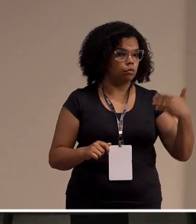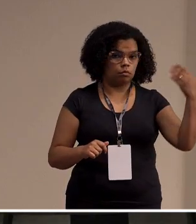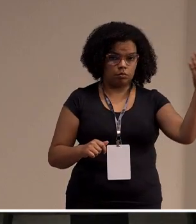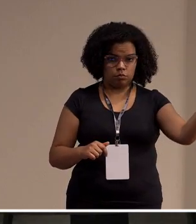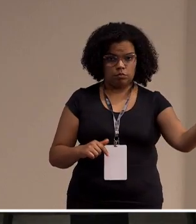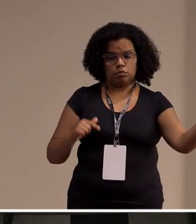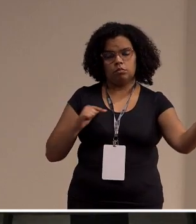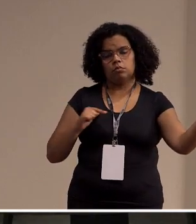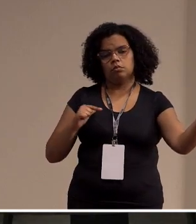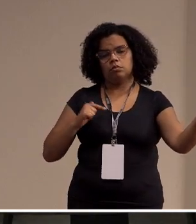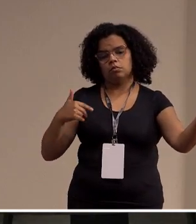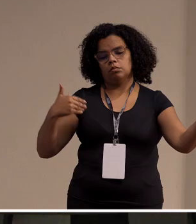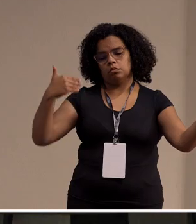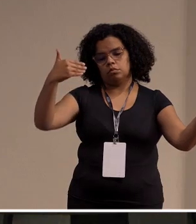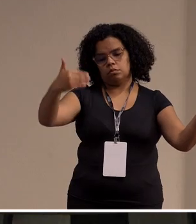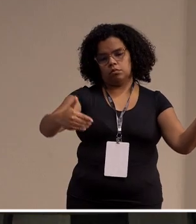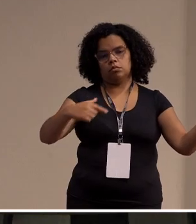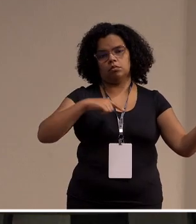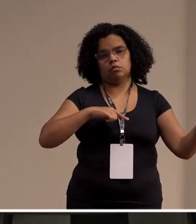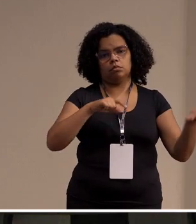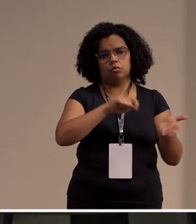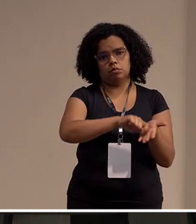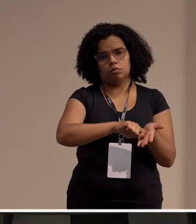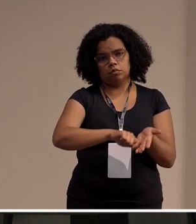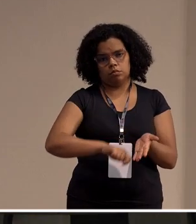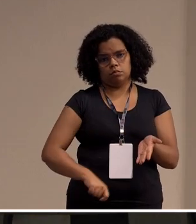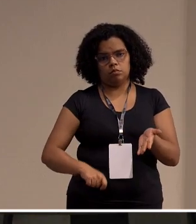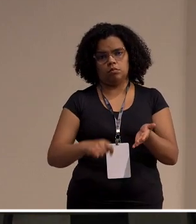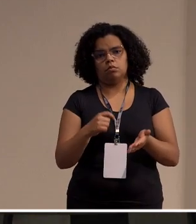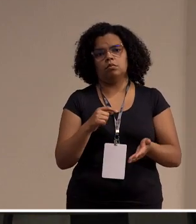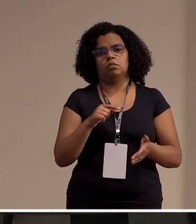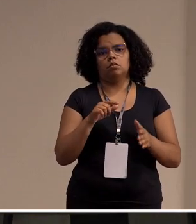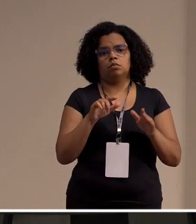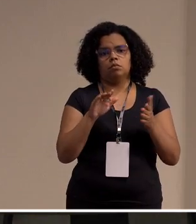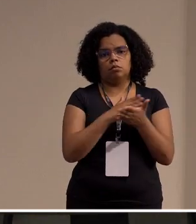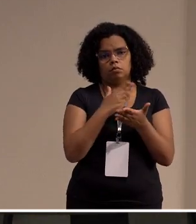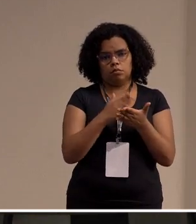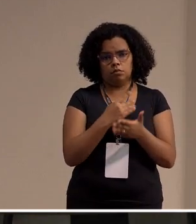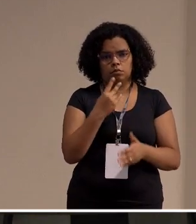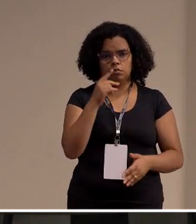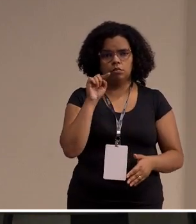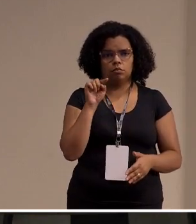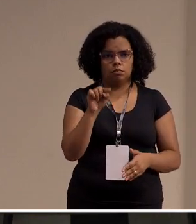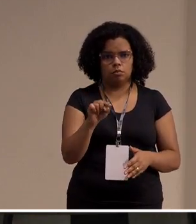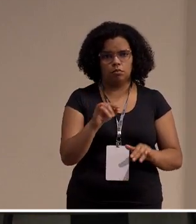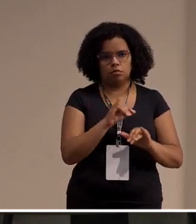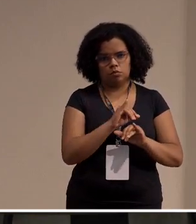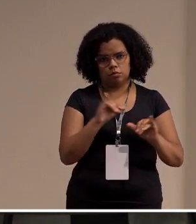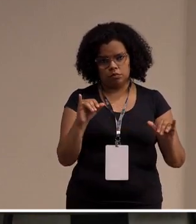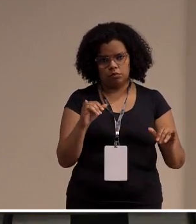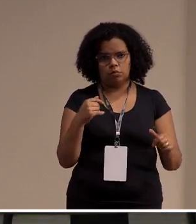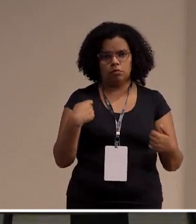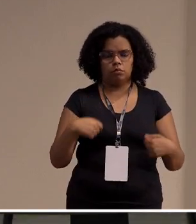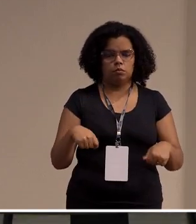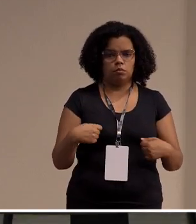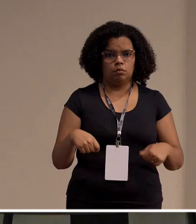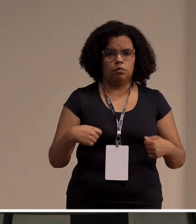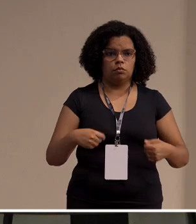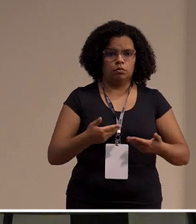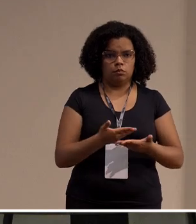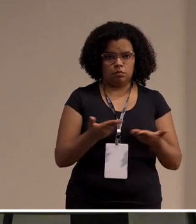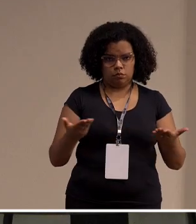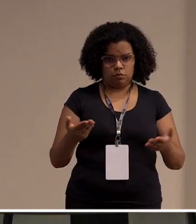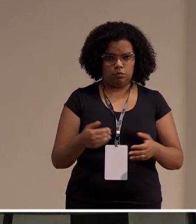frente do auditório da Livraria Dois Pontos. Então, são esses os avisos iniciais que eu preciso